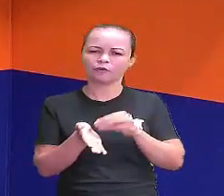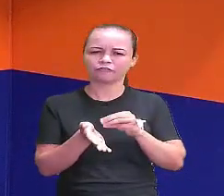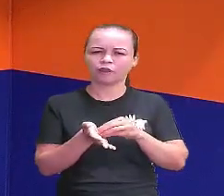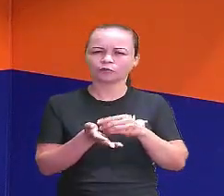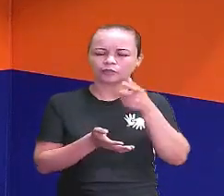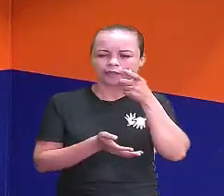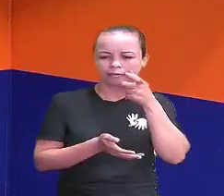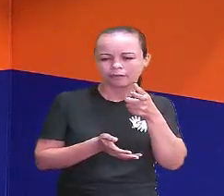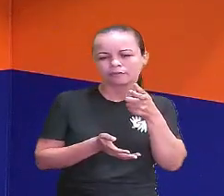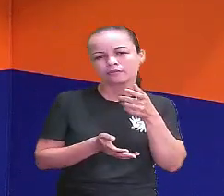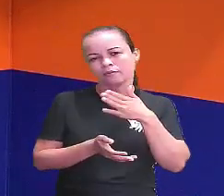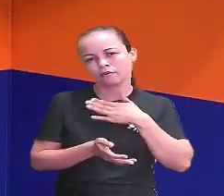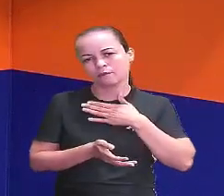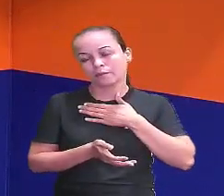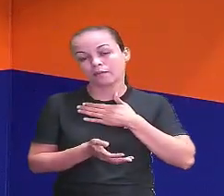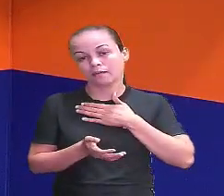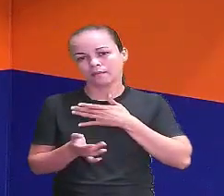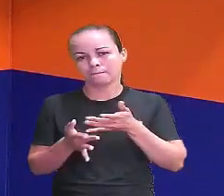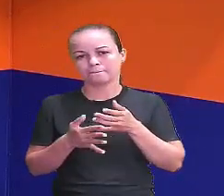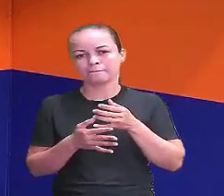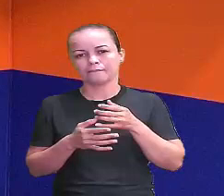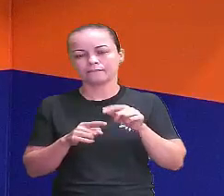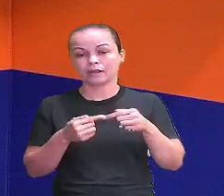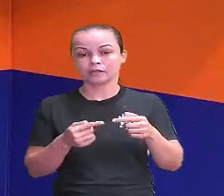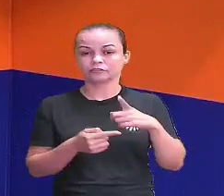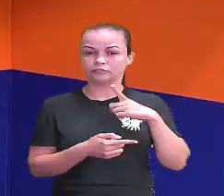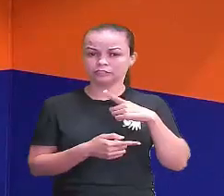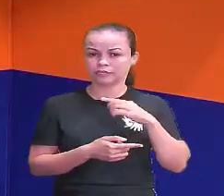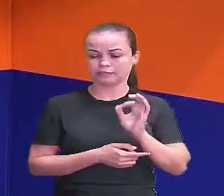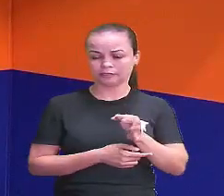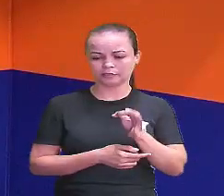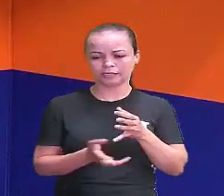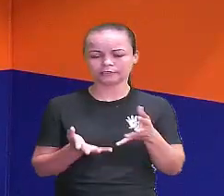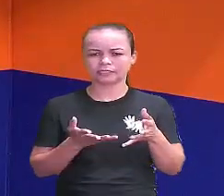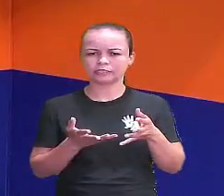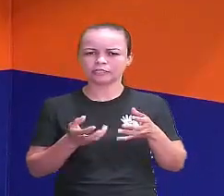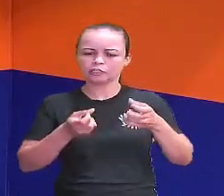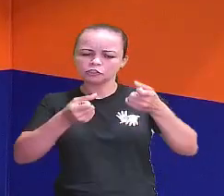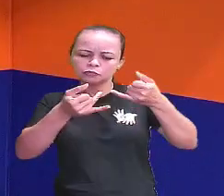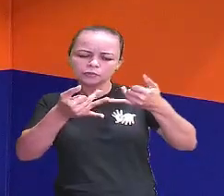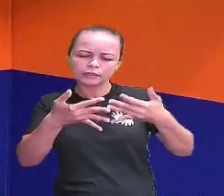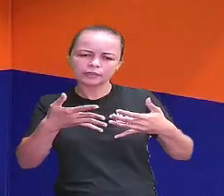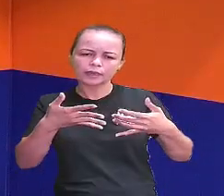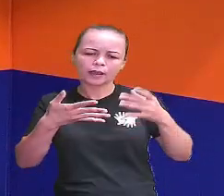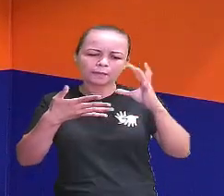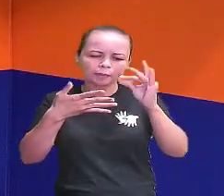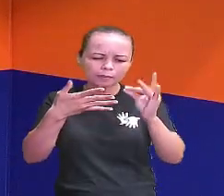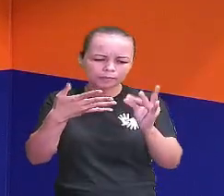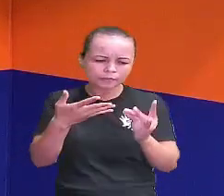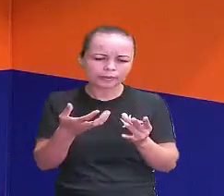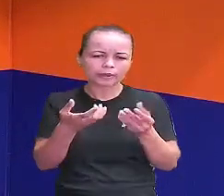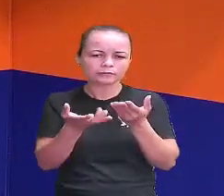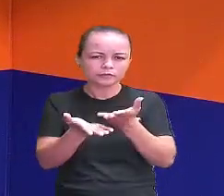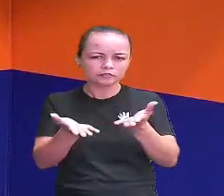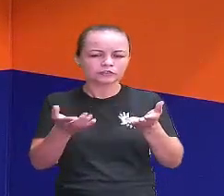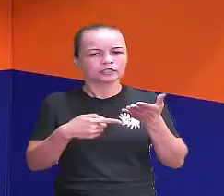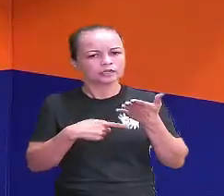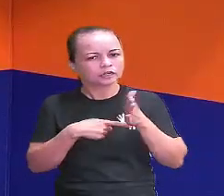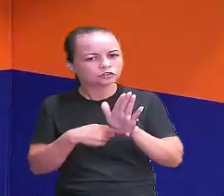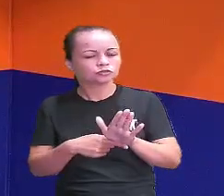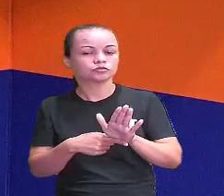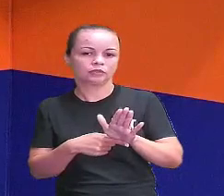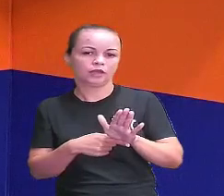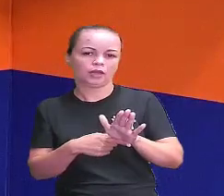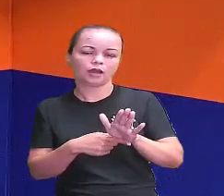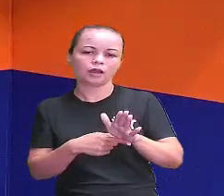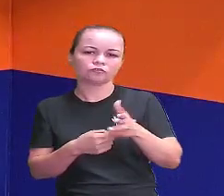uma falta de cuidado, mas tenha certeza que a gente não abre mão de trazer um material que possa justamente contribuir por teu saber.